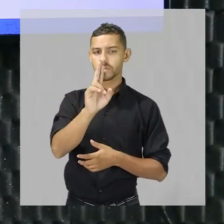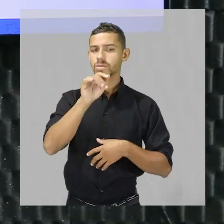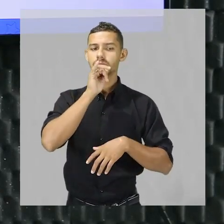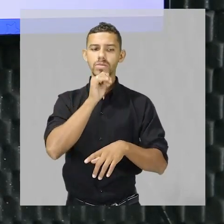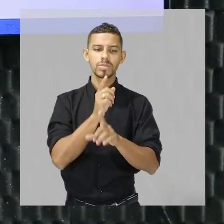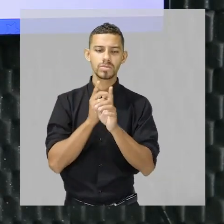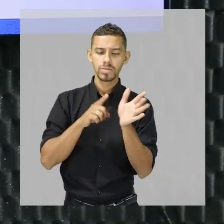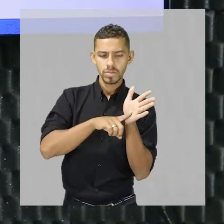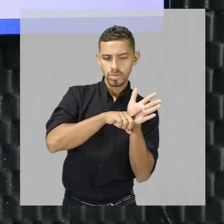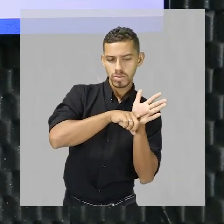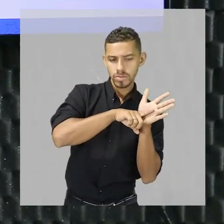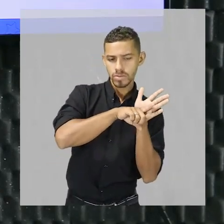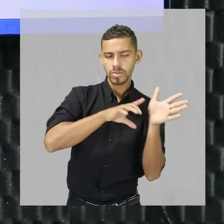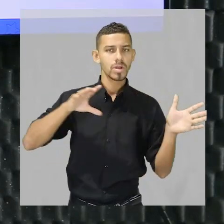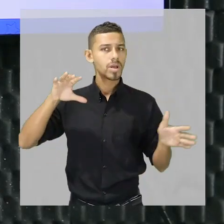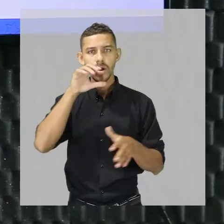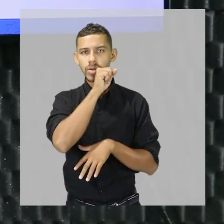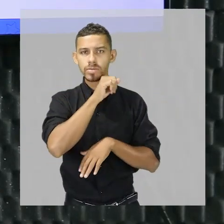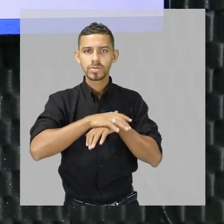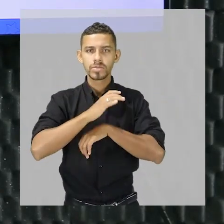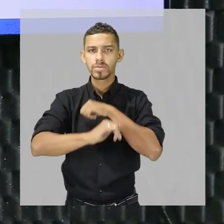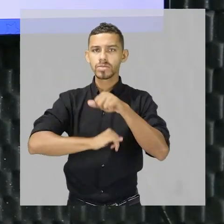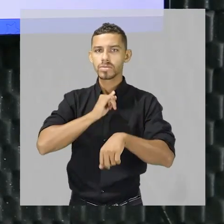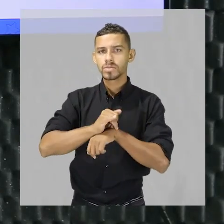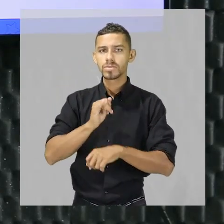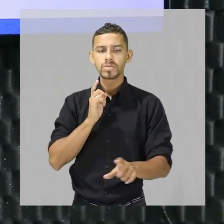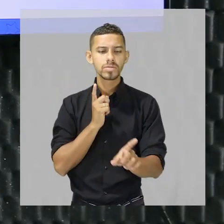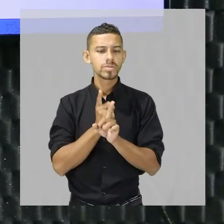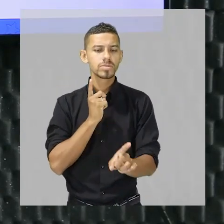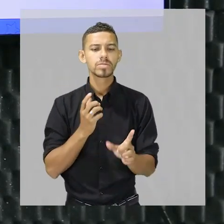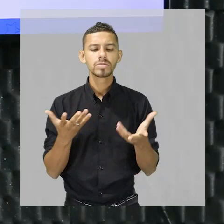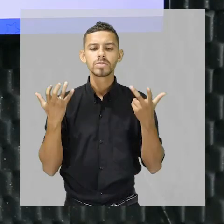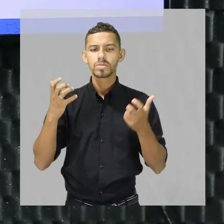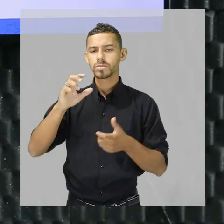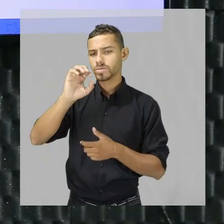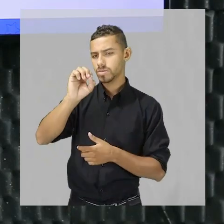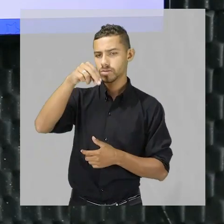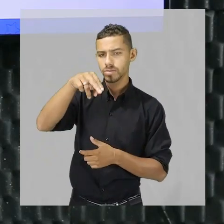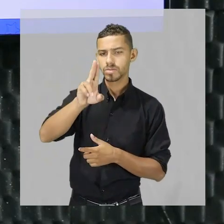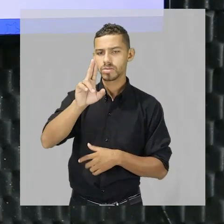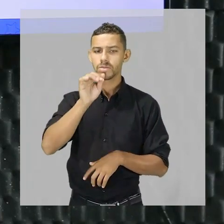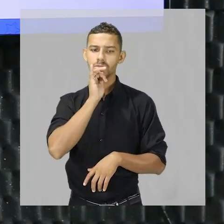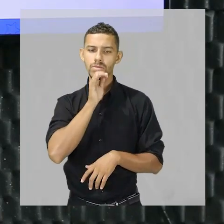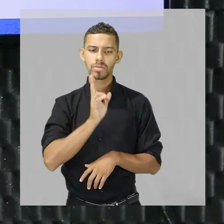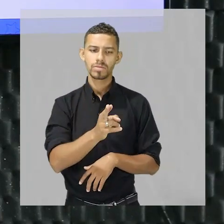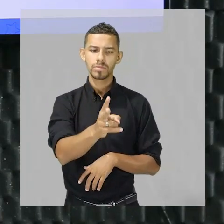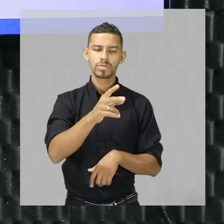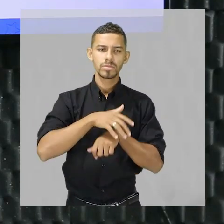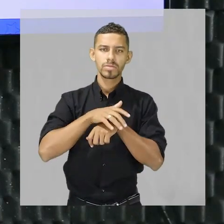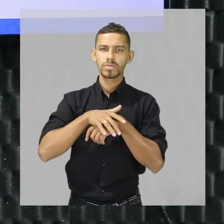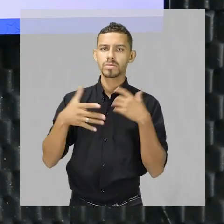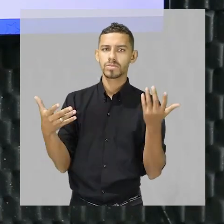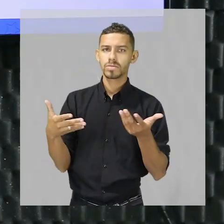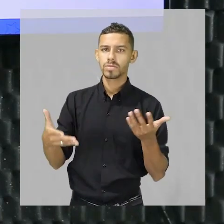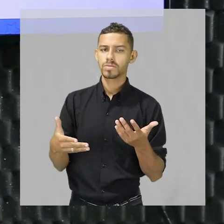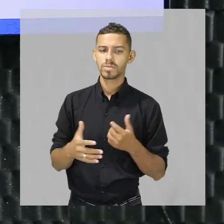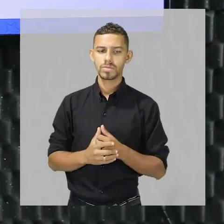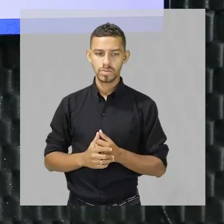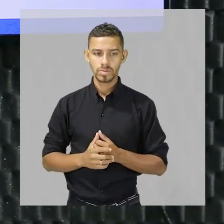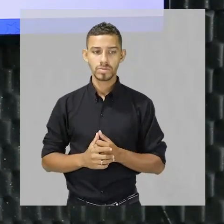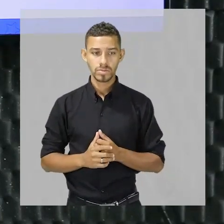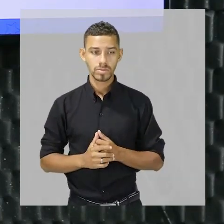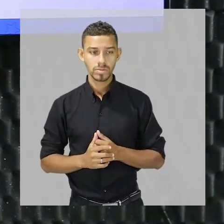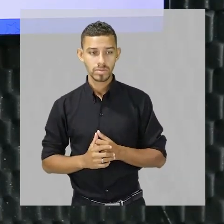ONU, dá uma pesquisada rápida aí na internet, tu vai perceber que a bandeira da ONU ela vai estar situada ali sobre uma projeção plano